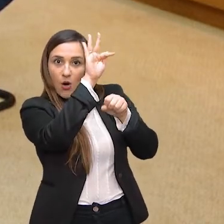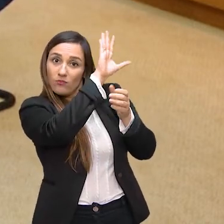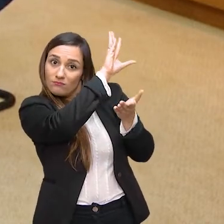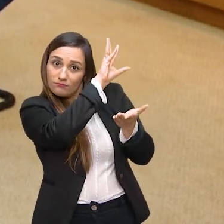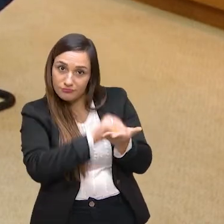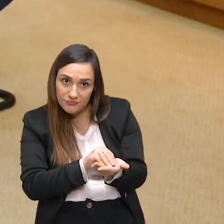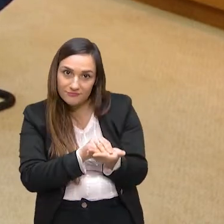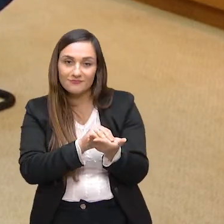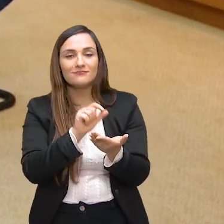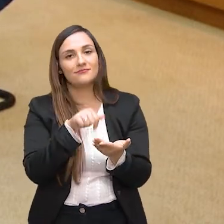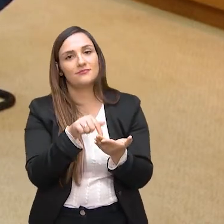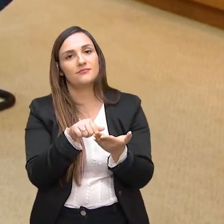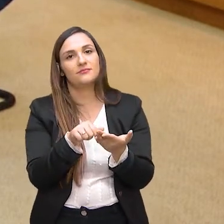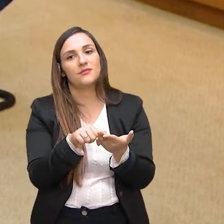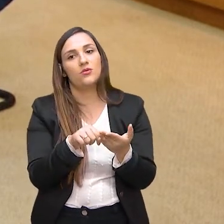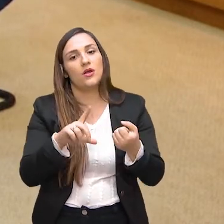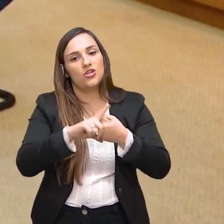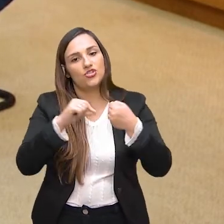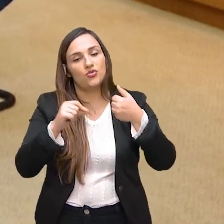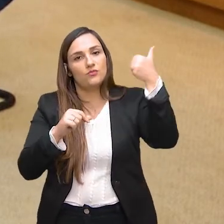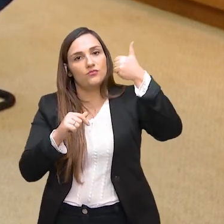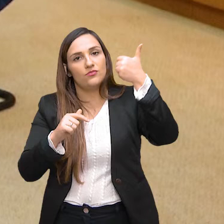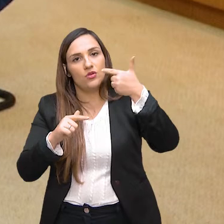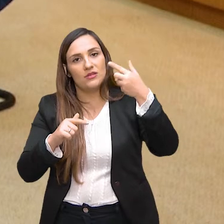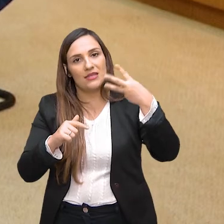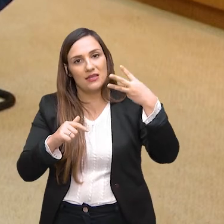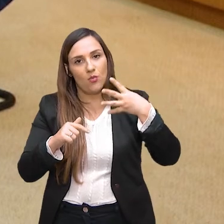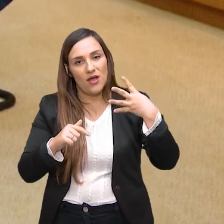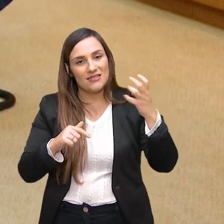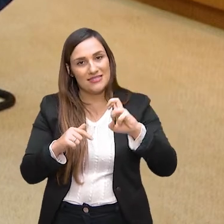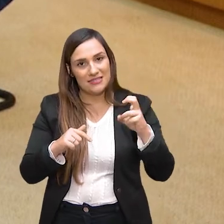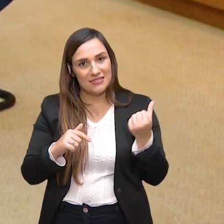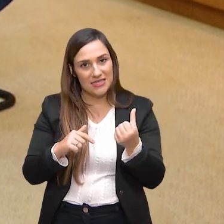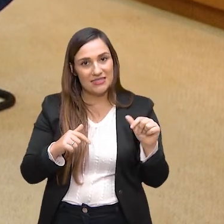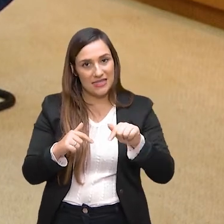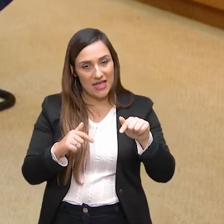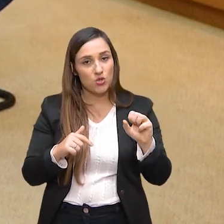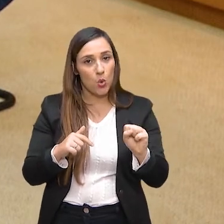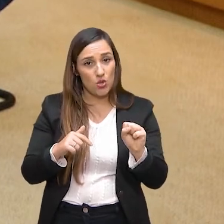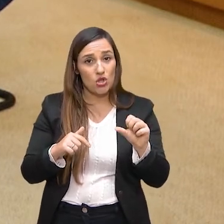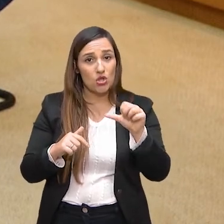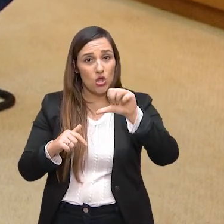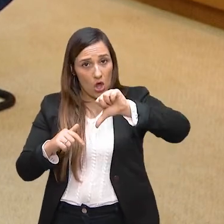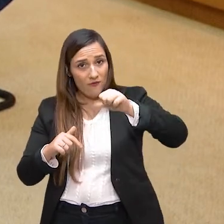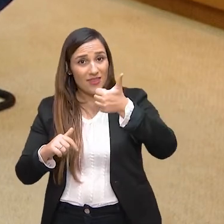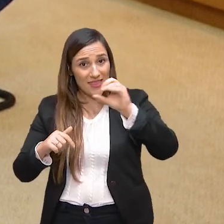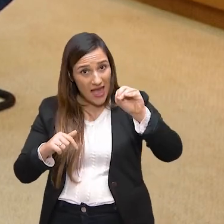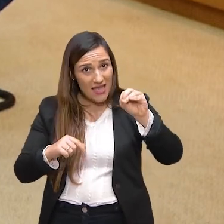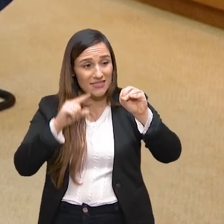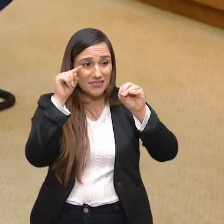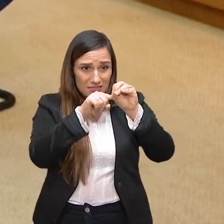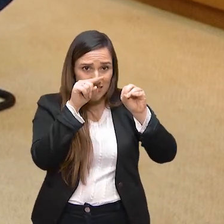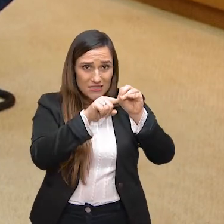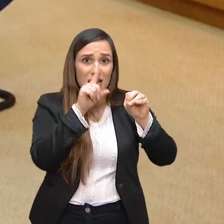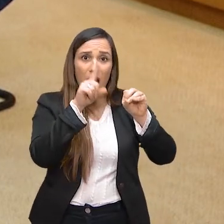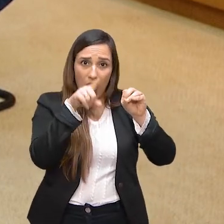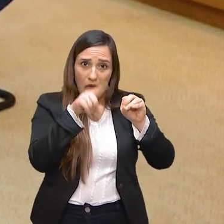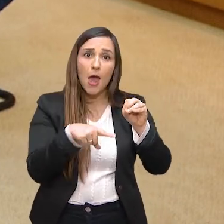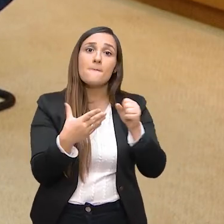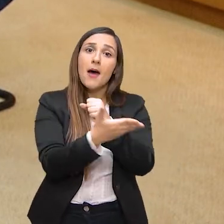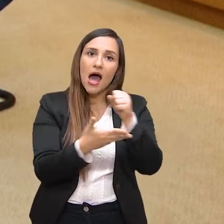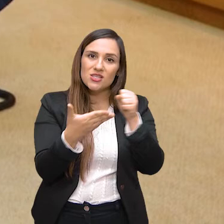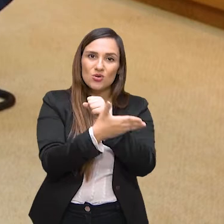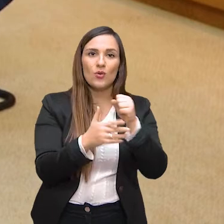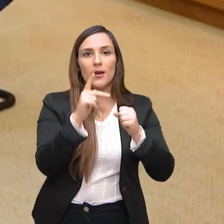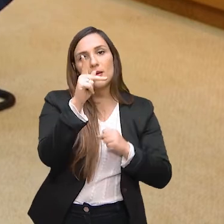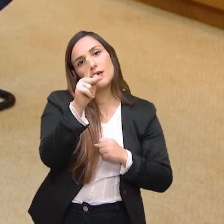código. Então, os 10 primeiros artigos do código são todos eles de natureza principiológica. E isso lança